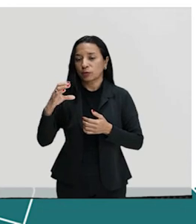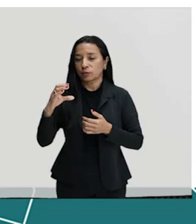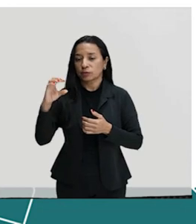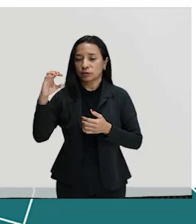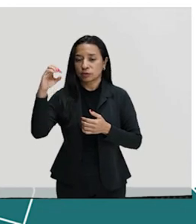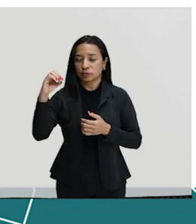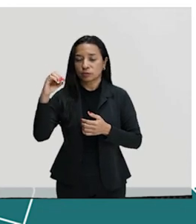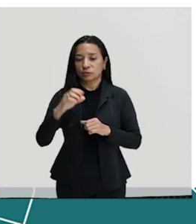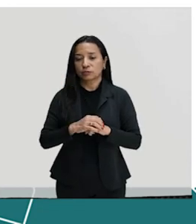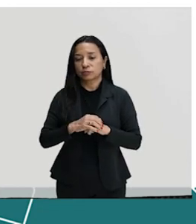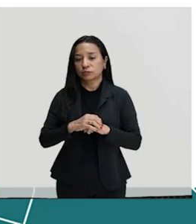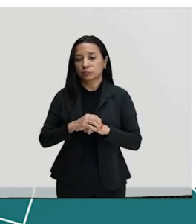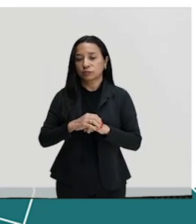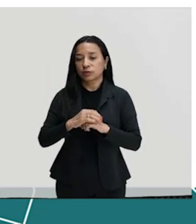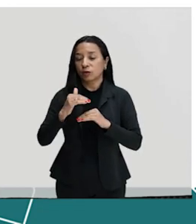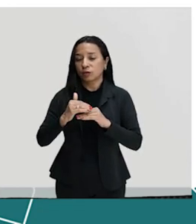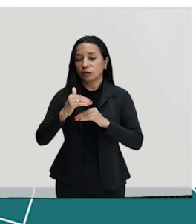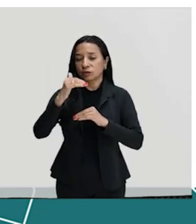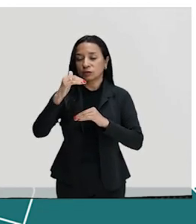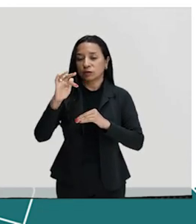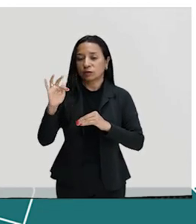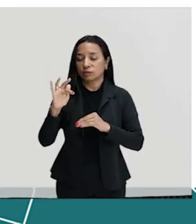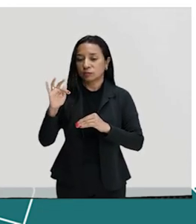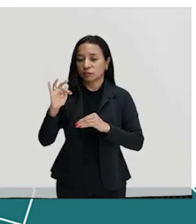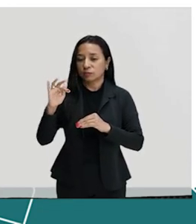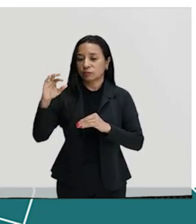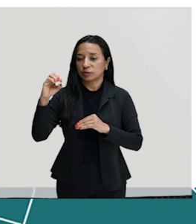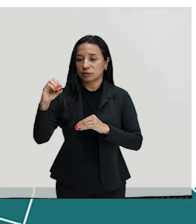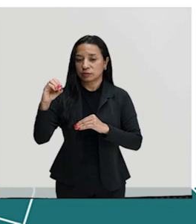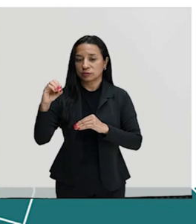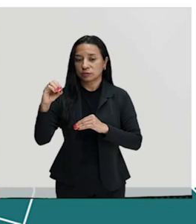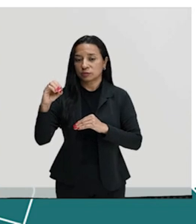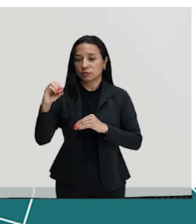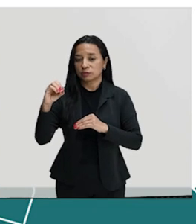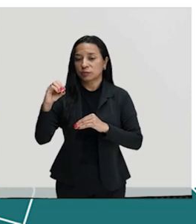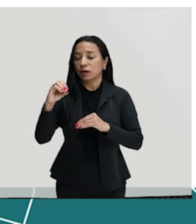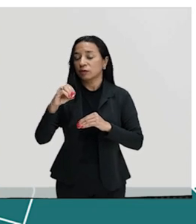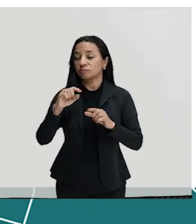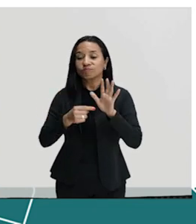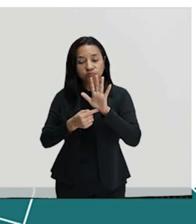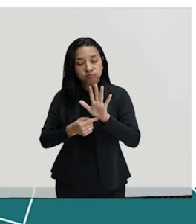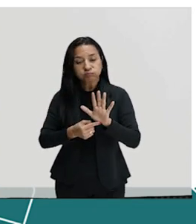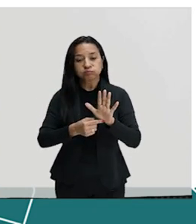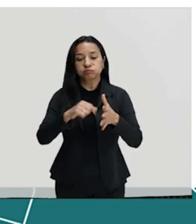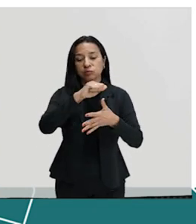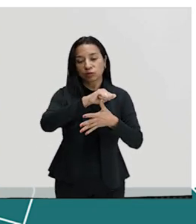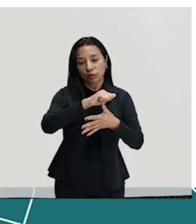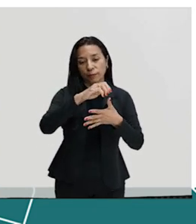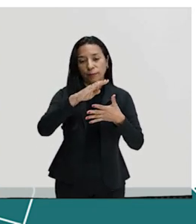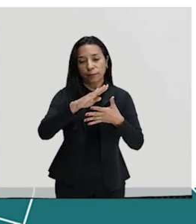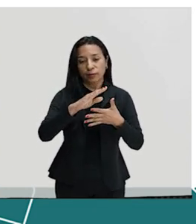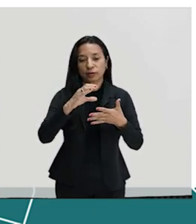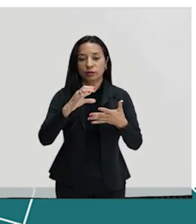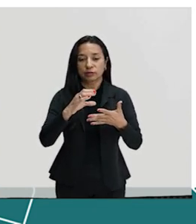corresponde a letra A 108 fhe letra B 71 n na letra C